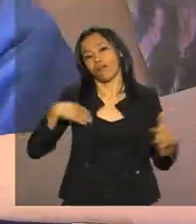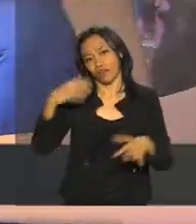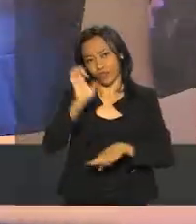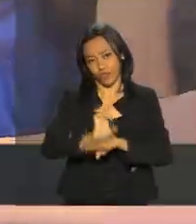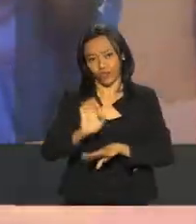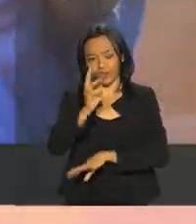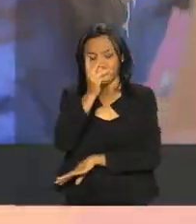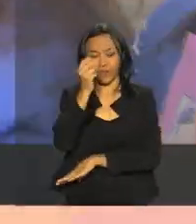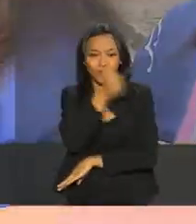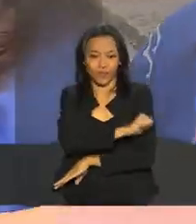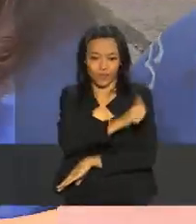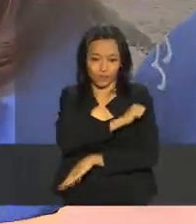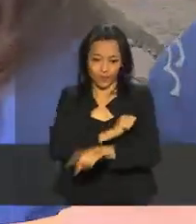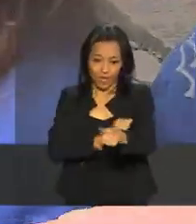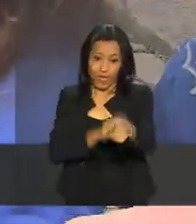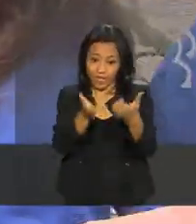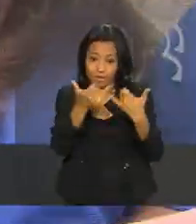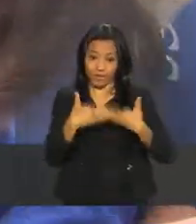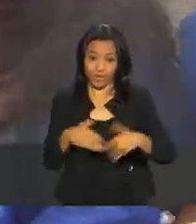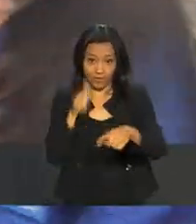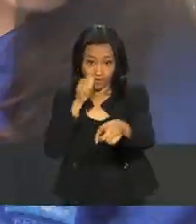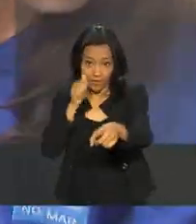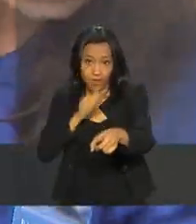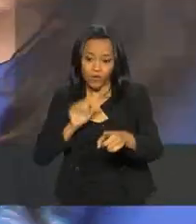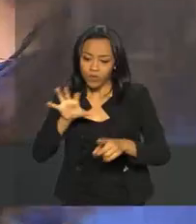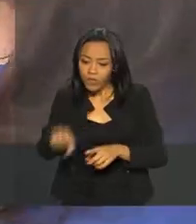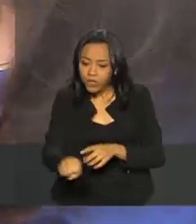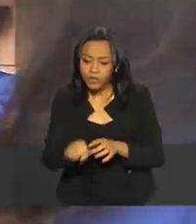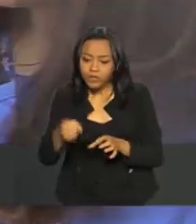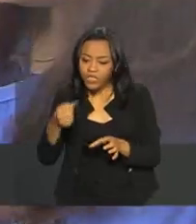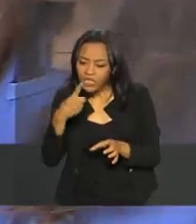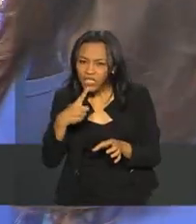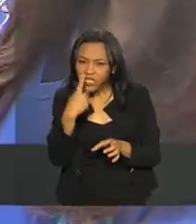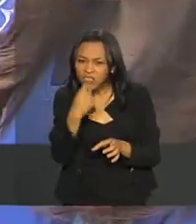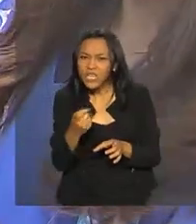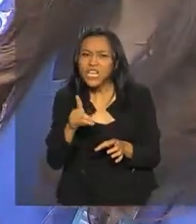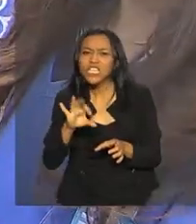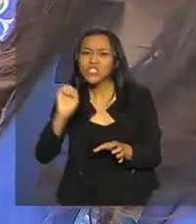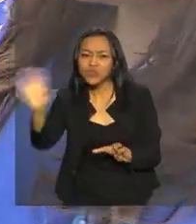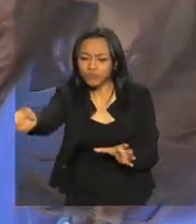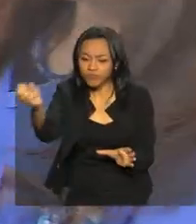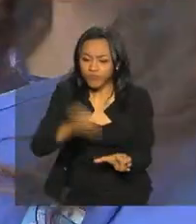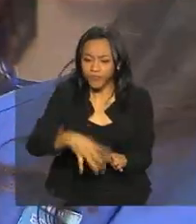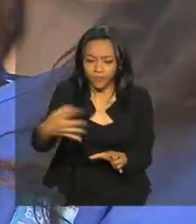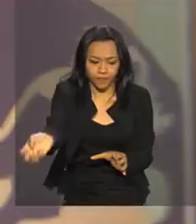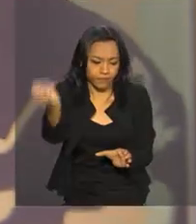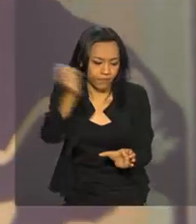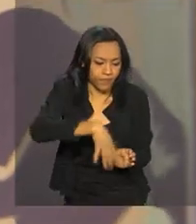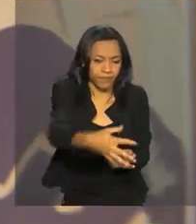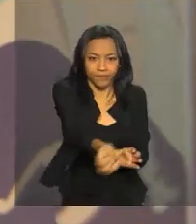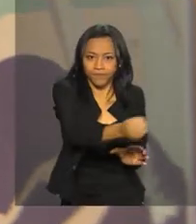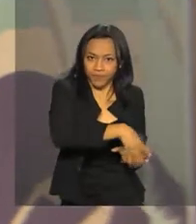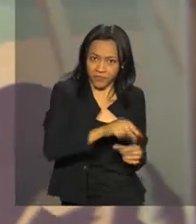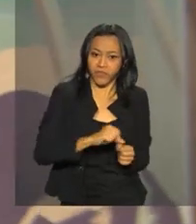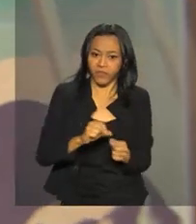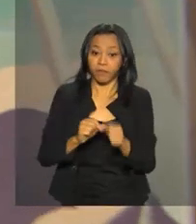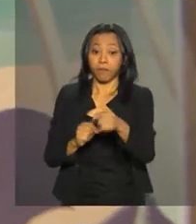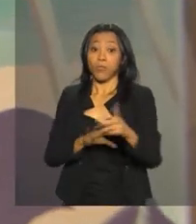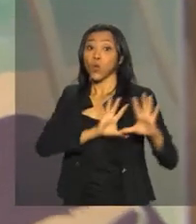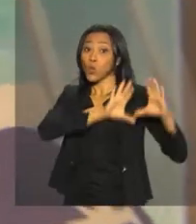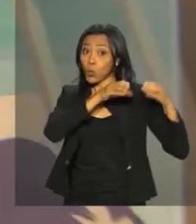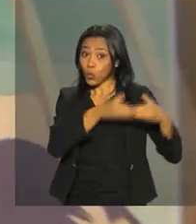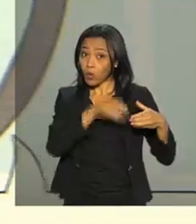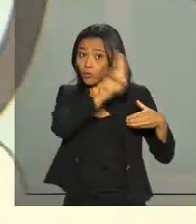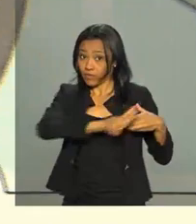pegando os sacos de lixo, foi pegando o lixo e foi colocando dentro do saco. A equipe da USP ilustrou